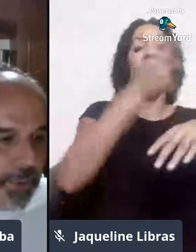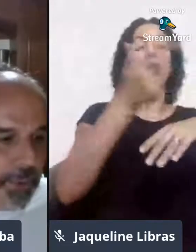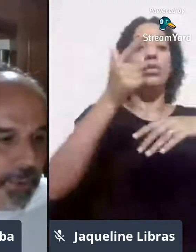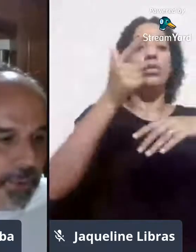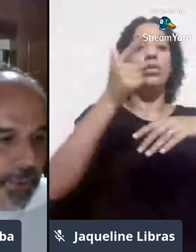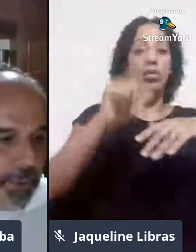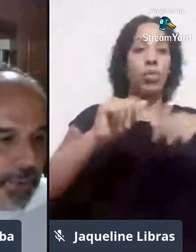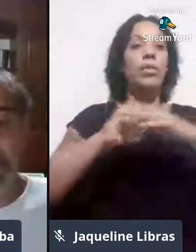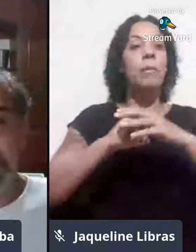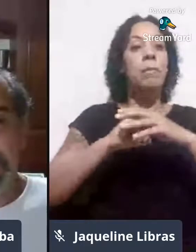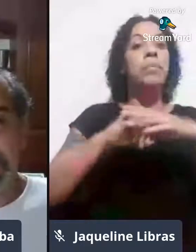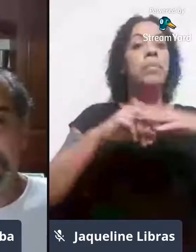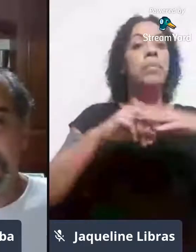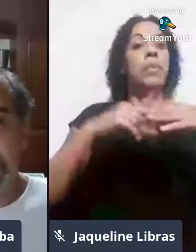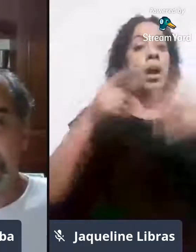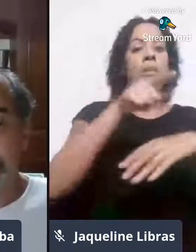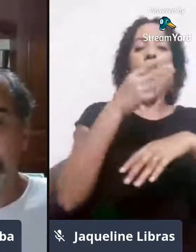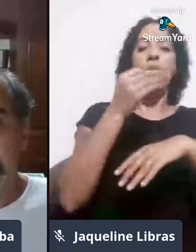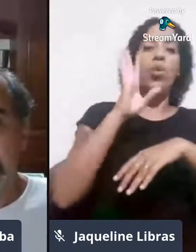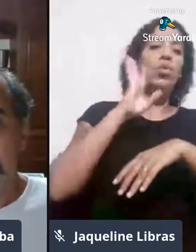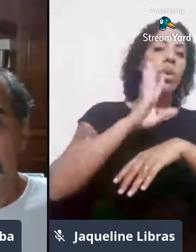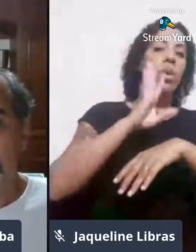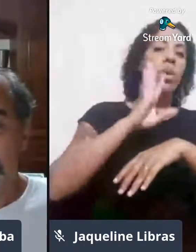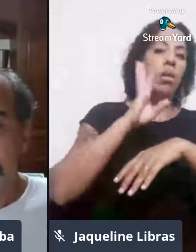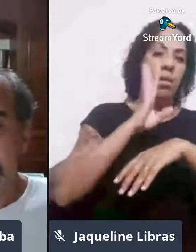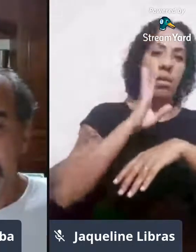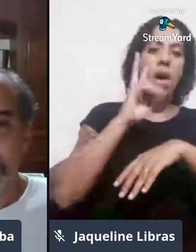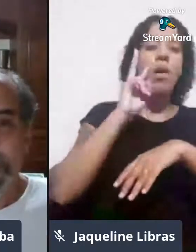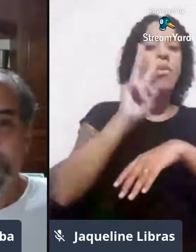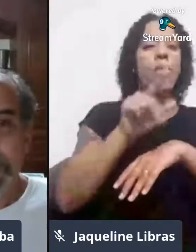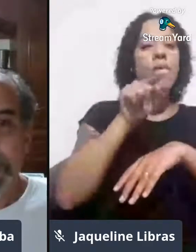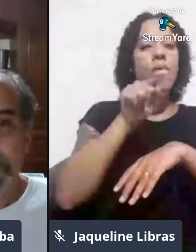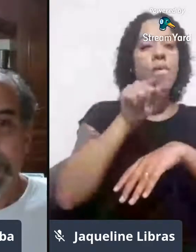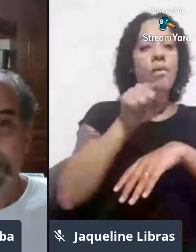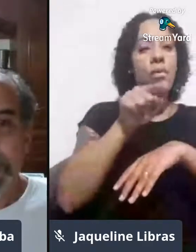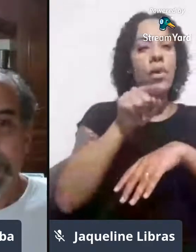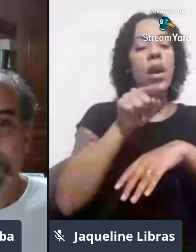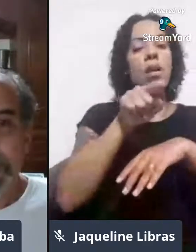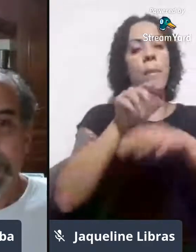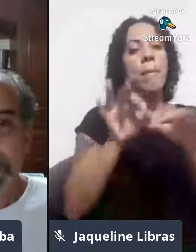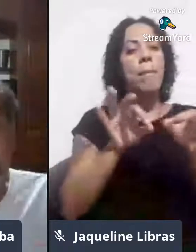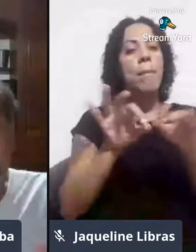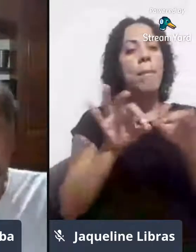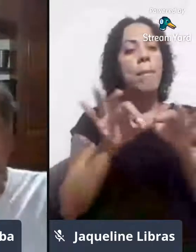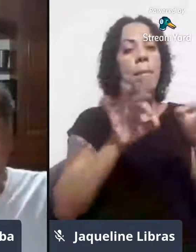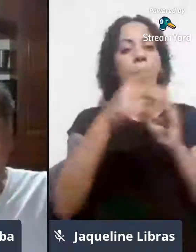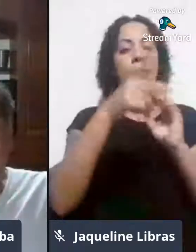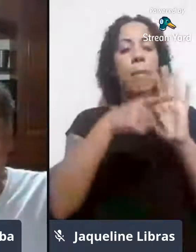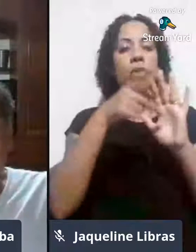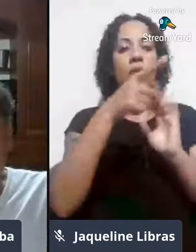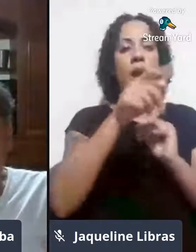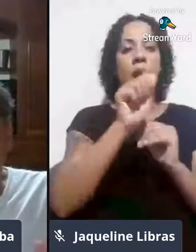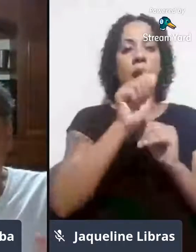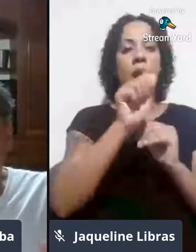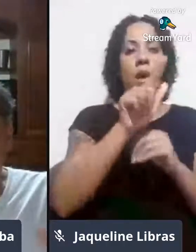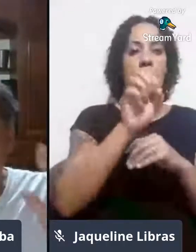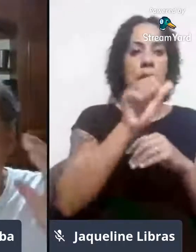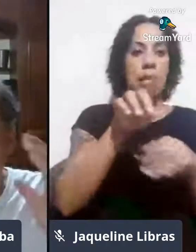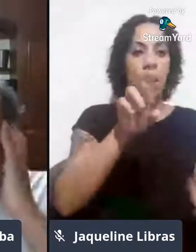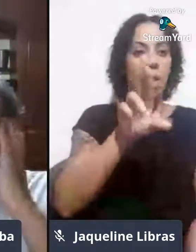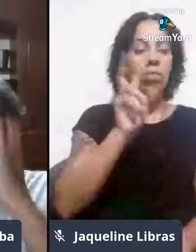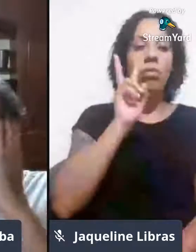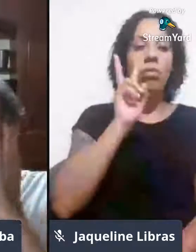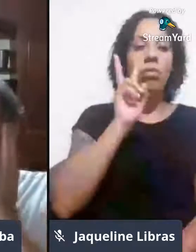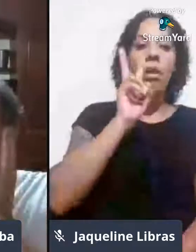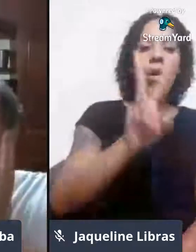aberto. É muito legal ver essa, né, o projeto do Alessandro e essa